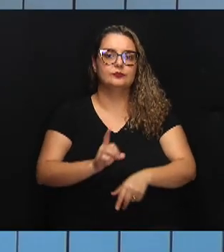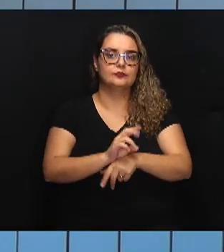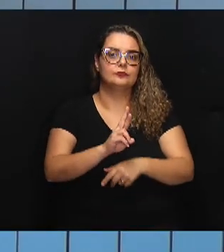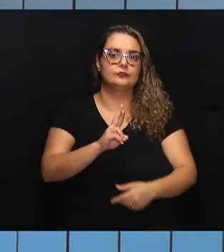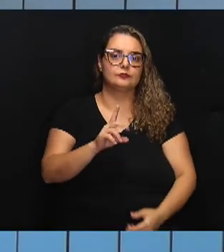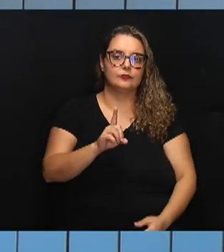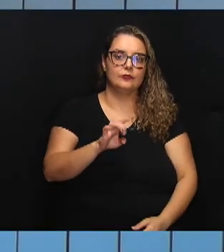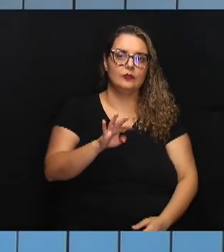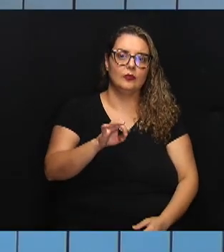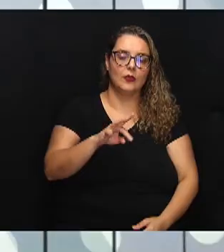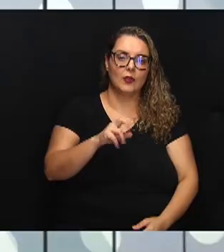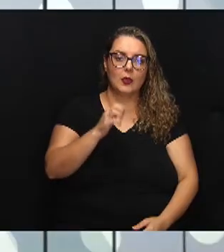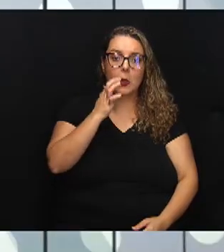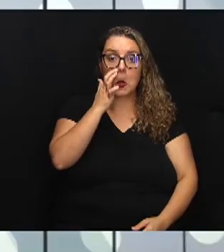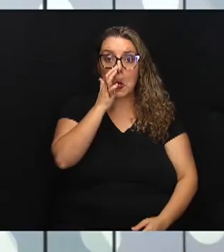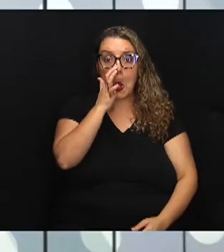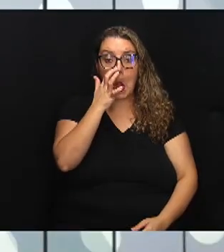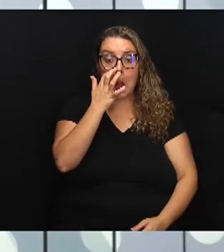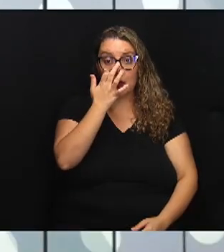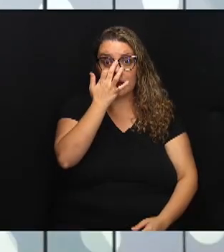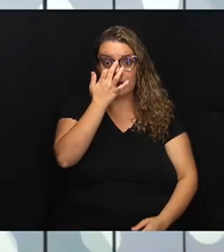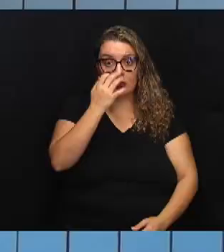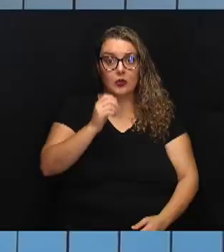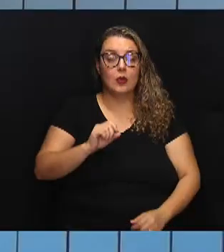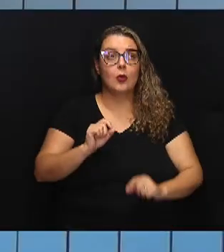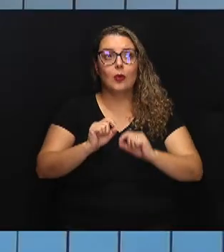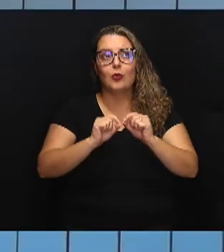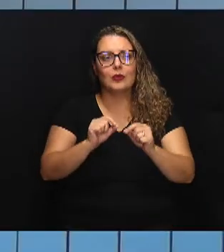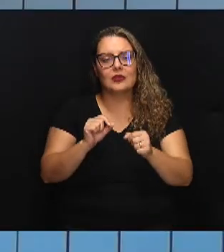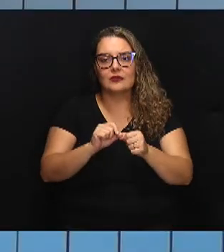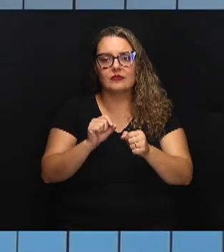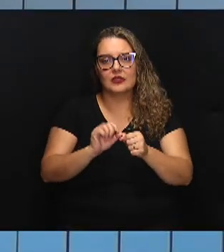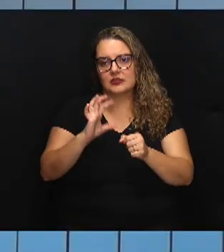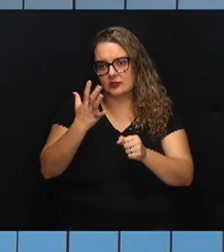que pode causar esse tipo de câncer?